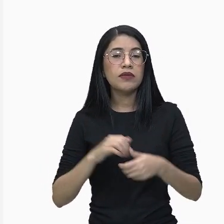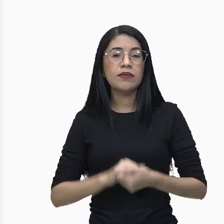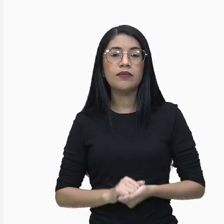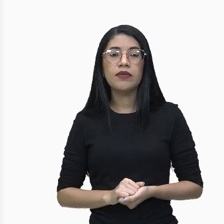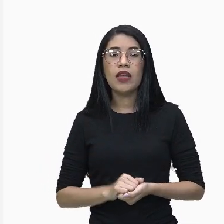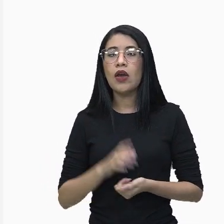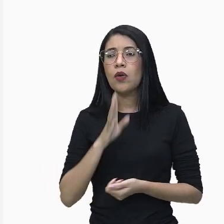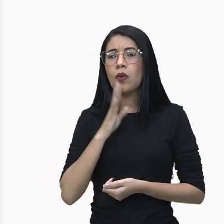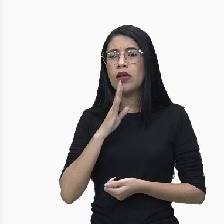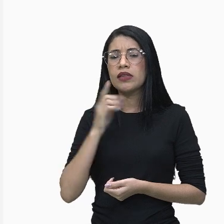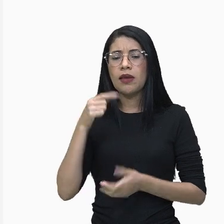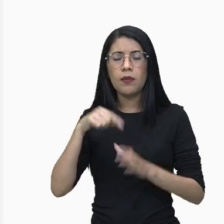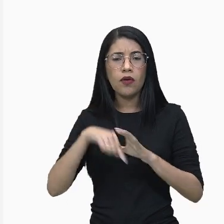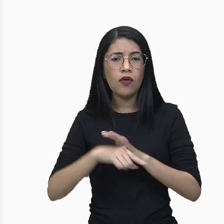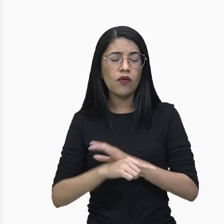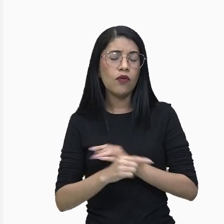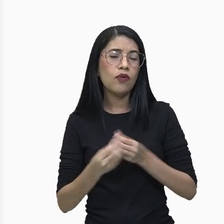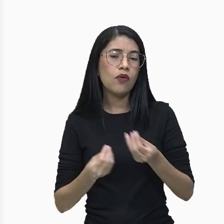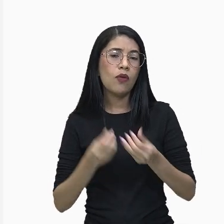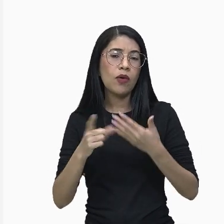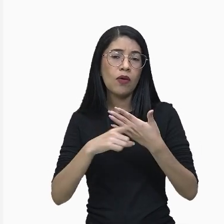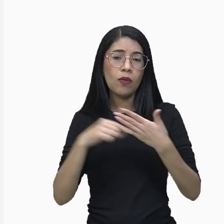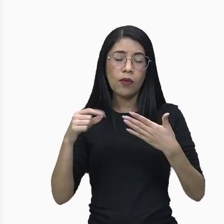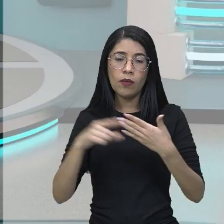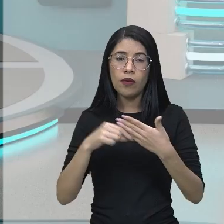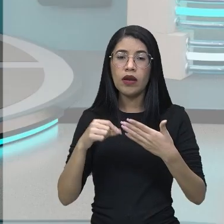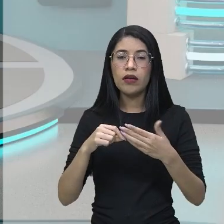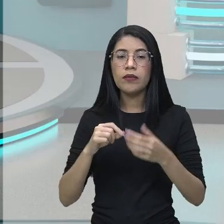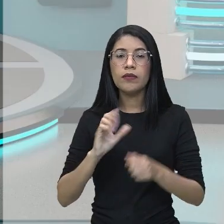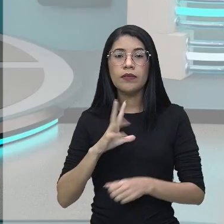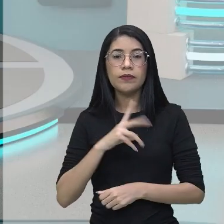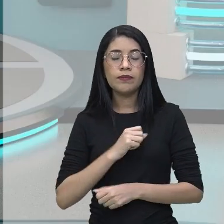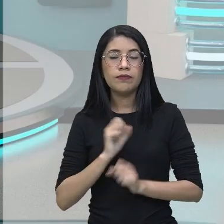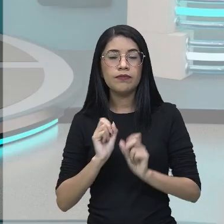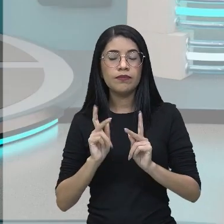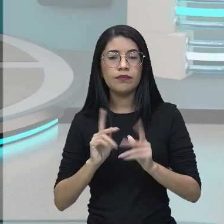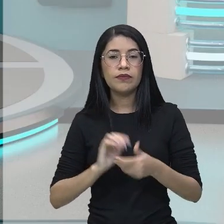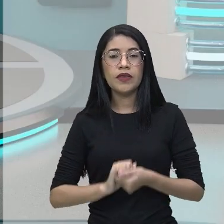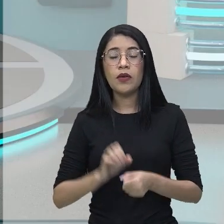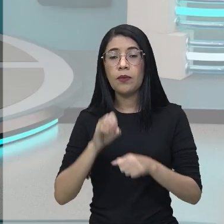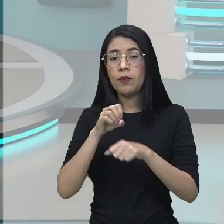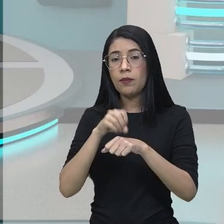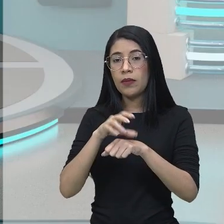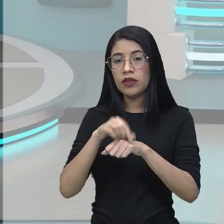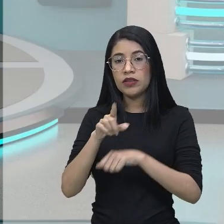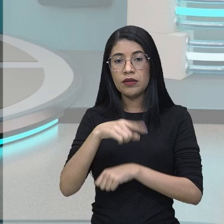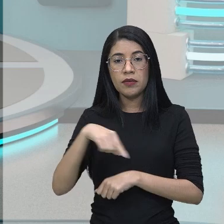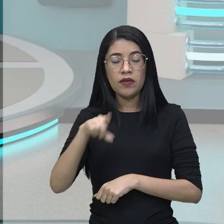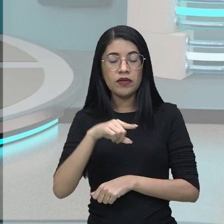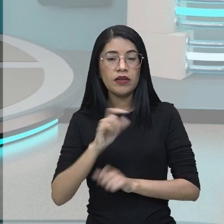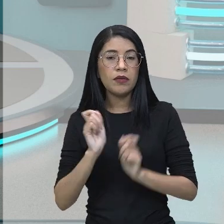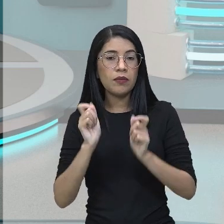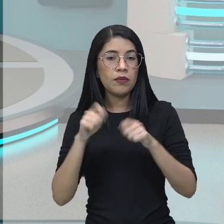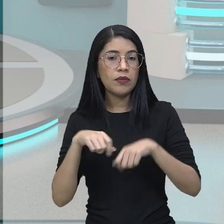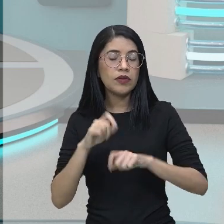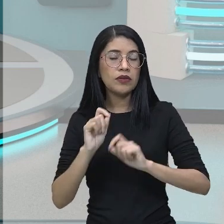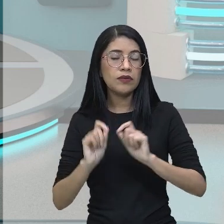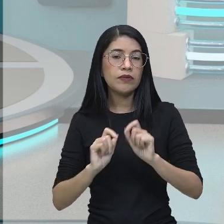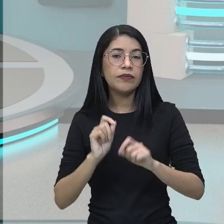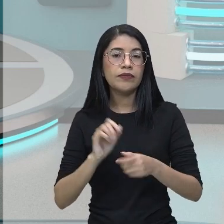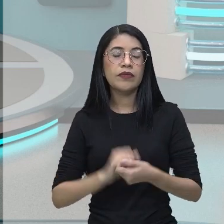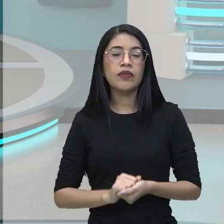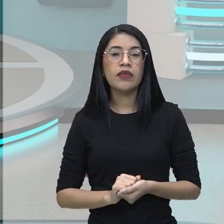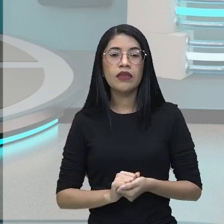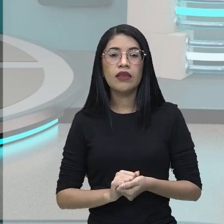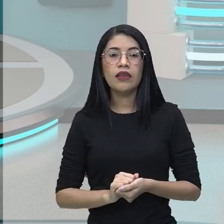um pouco mais desse autor do poeta do amor certo então fica a dica exatamente para que vocês possam aí